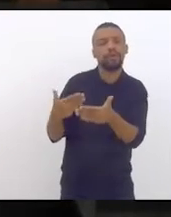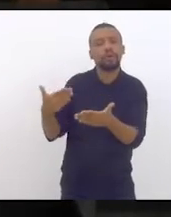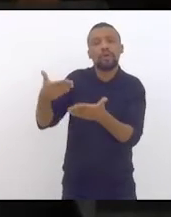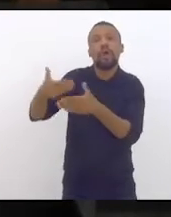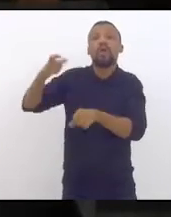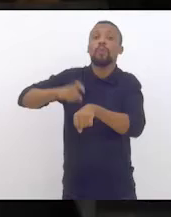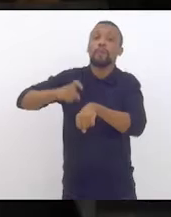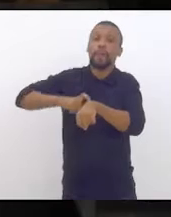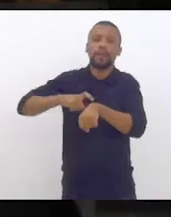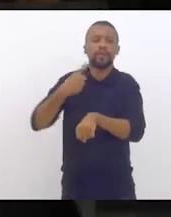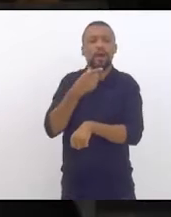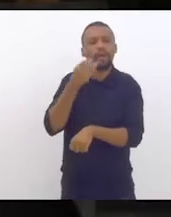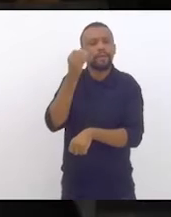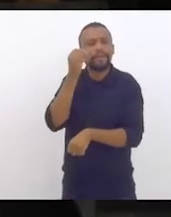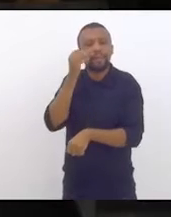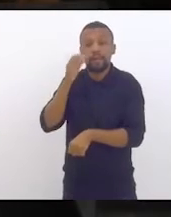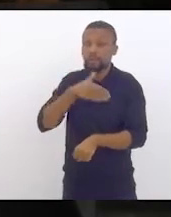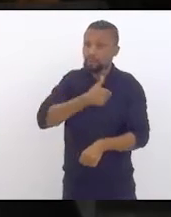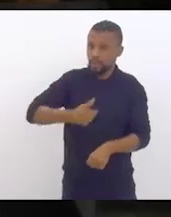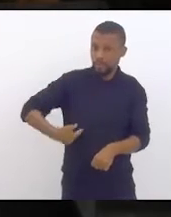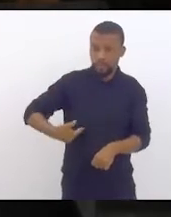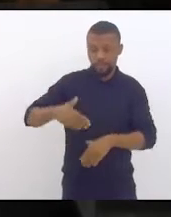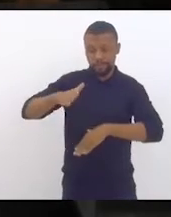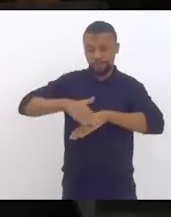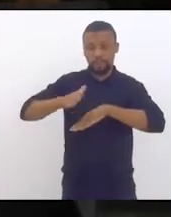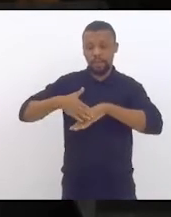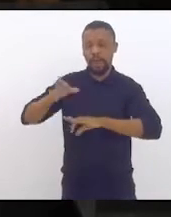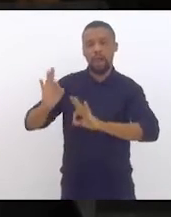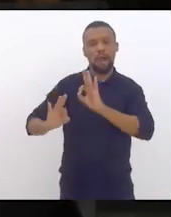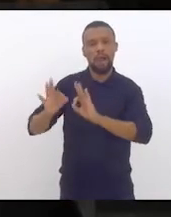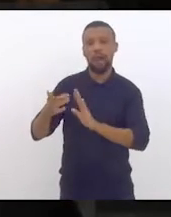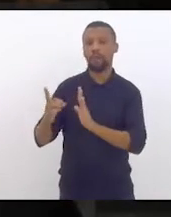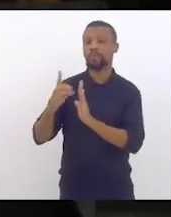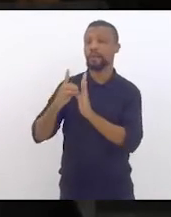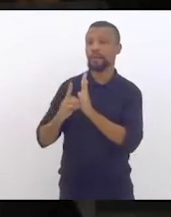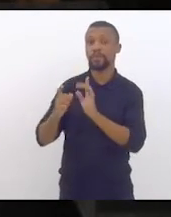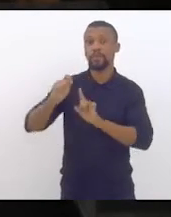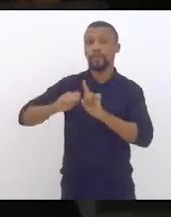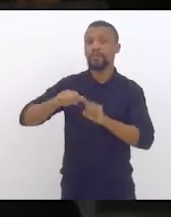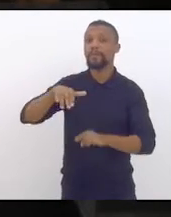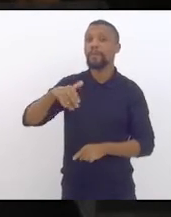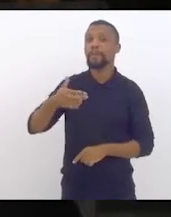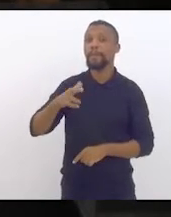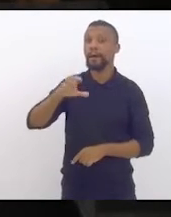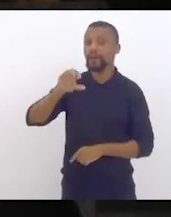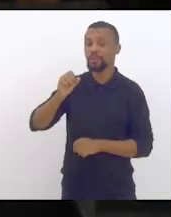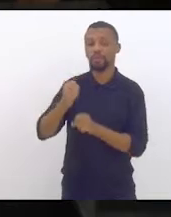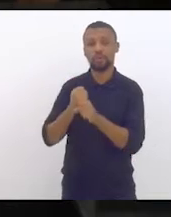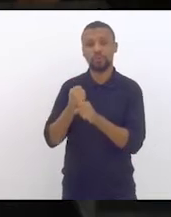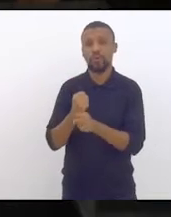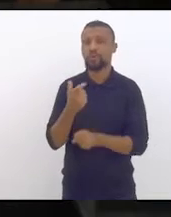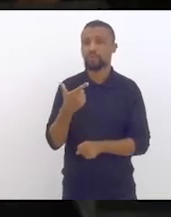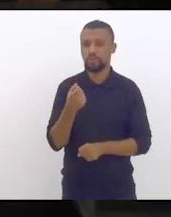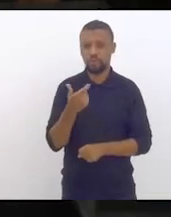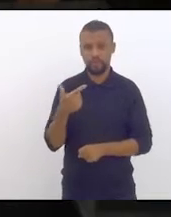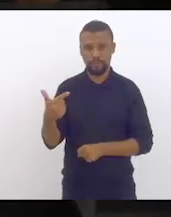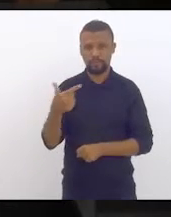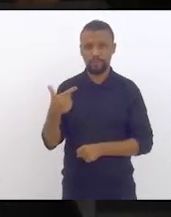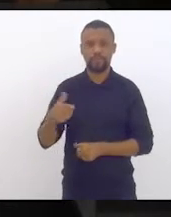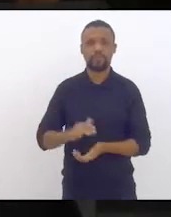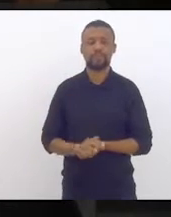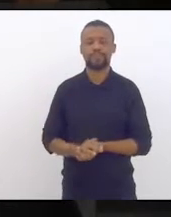que o governador por decreto em março desse ano o